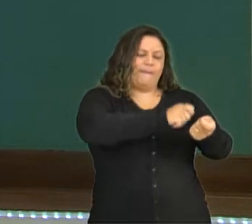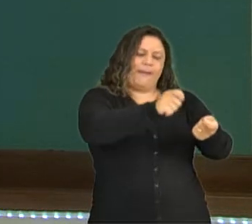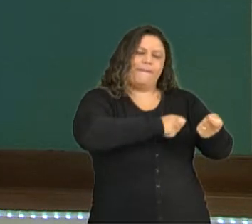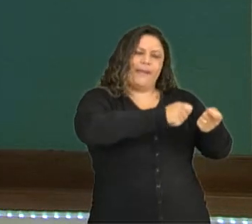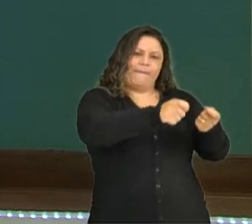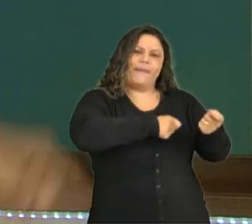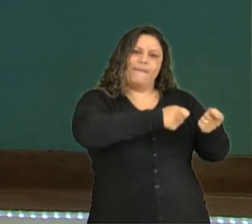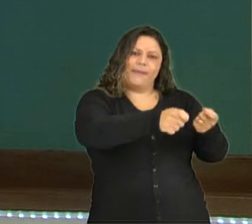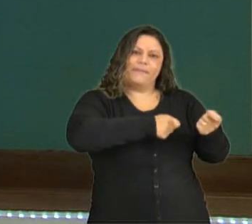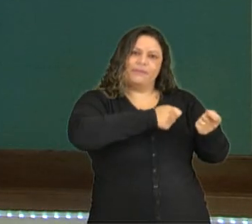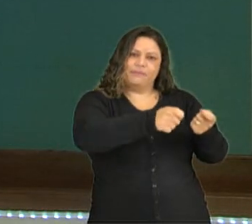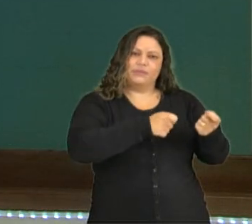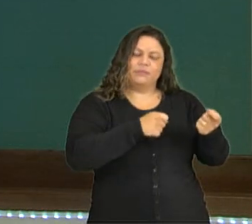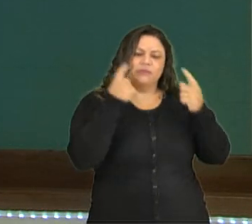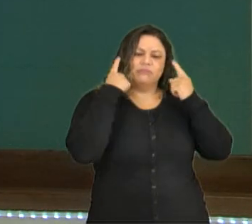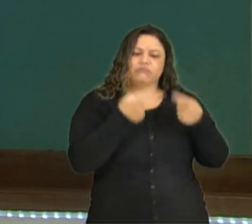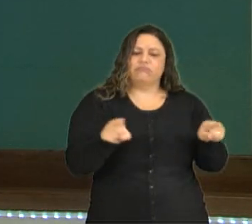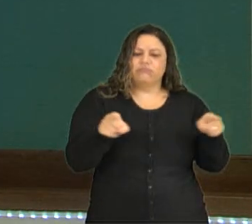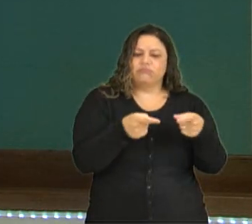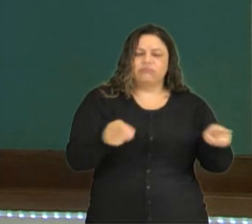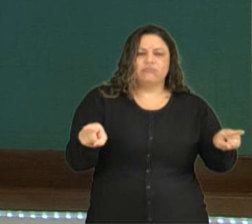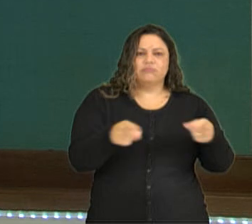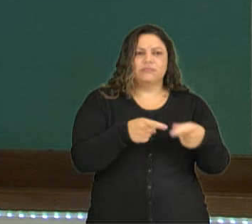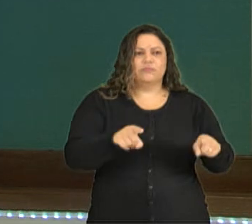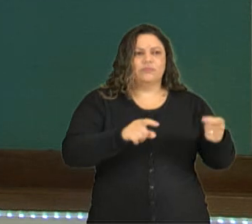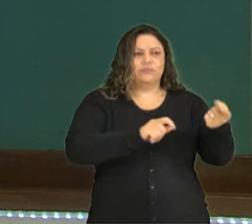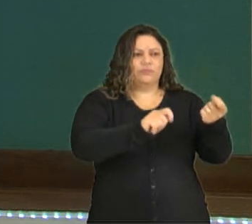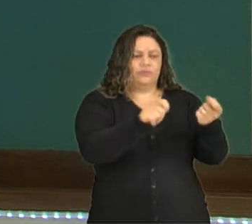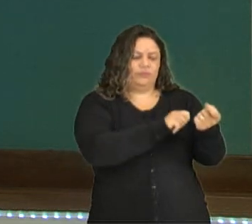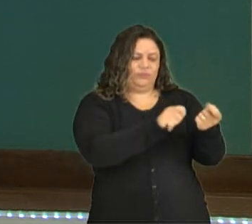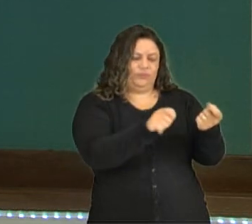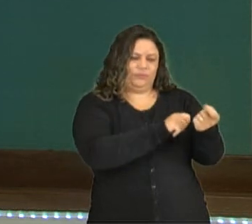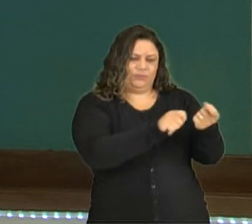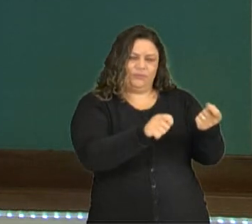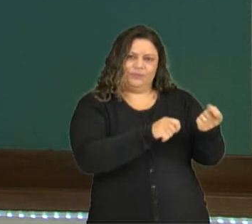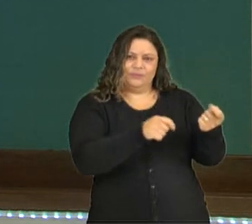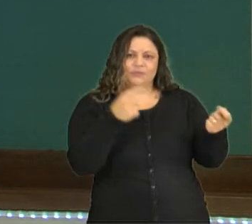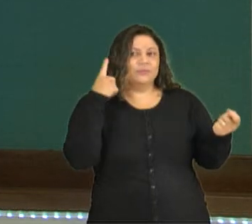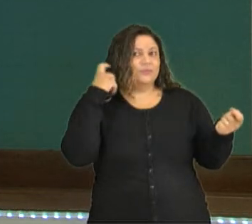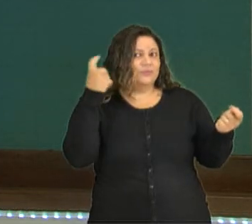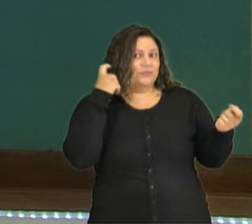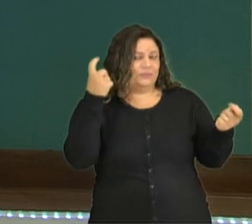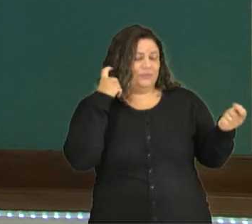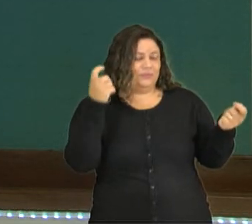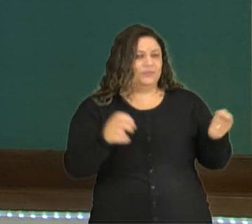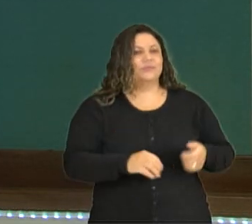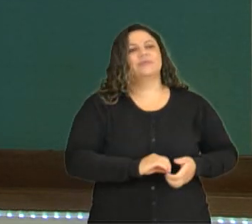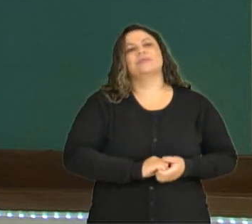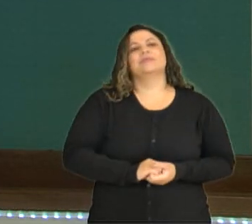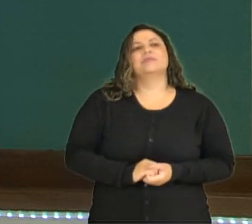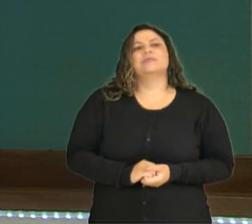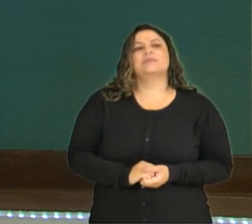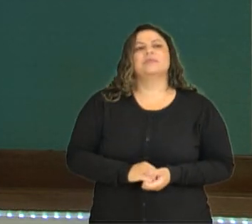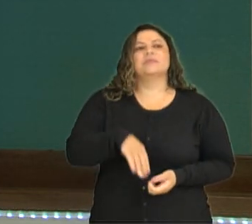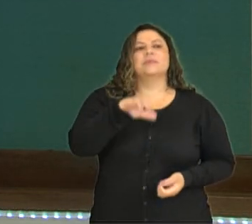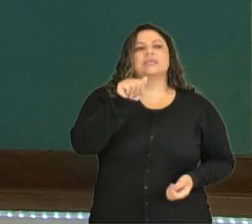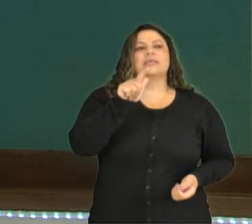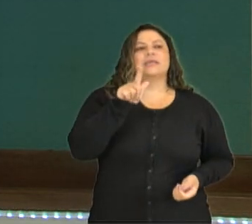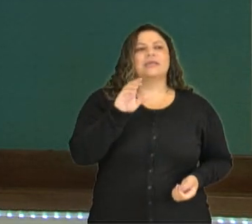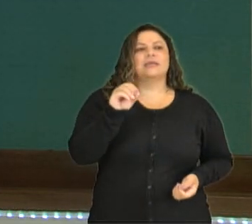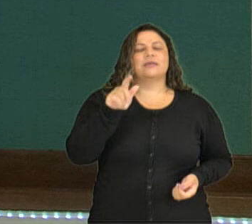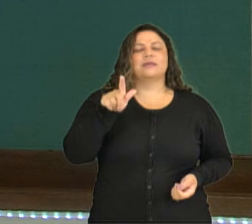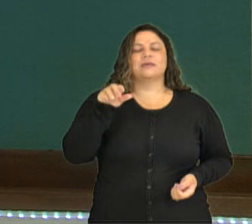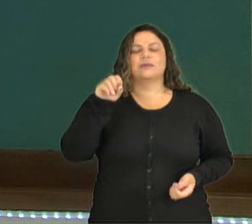vareta nesses cortes. Então, esfrega uma vareta nos cortes e produz o som do reco-reco. O